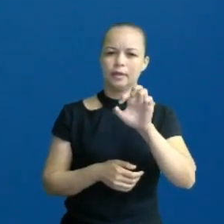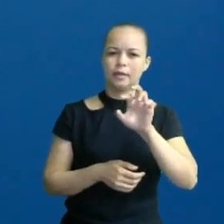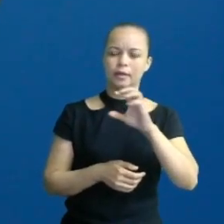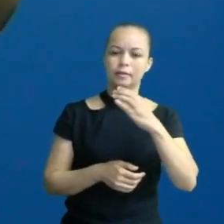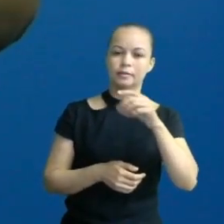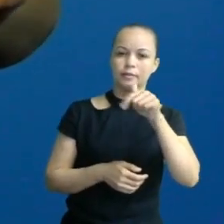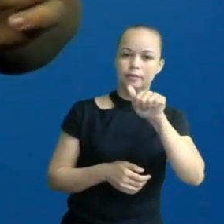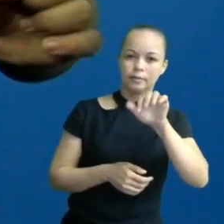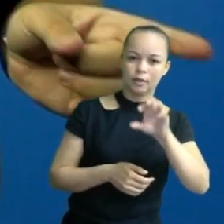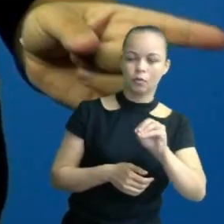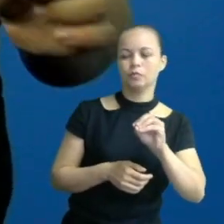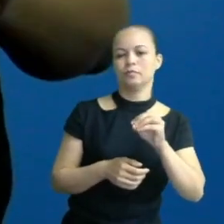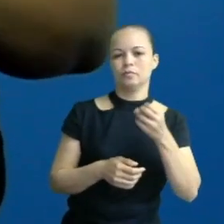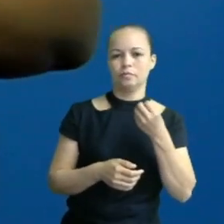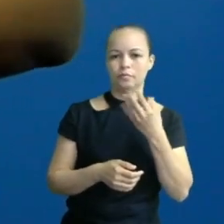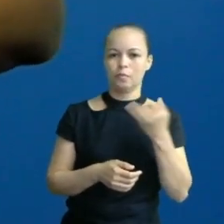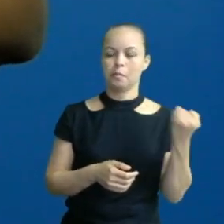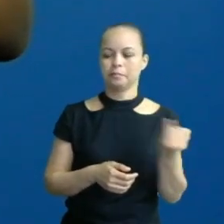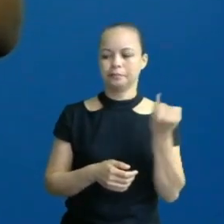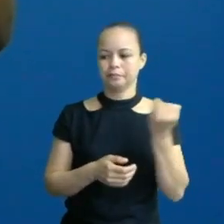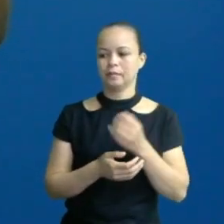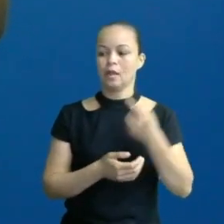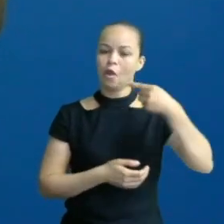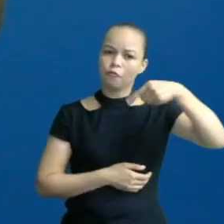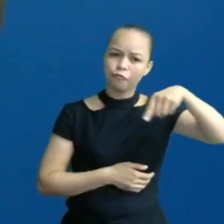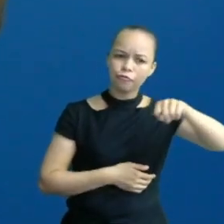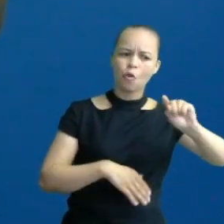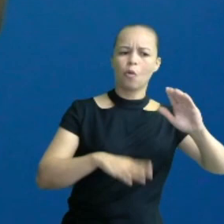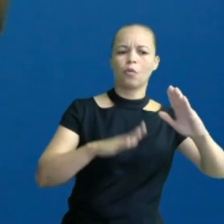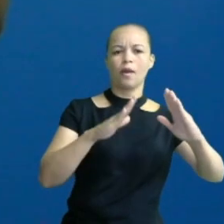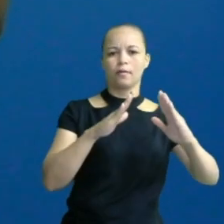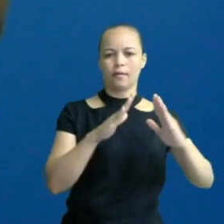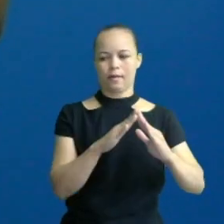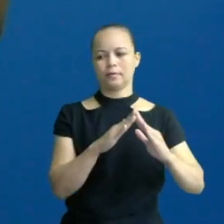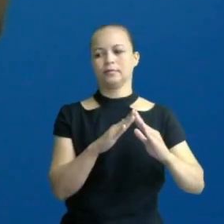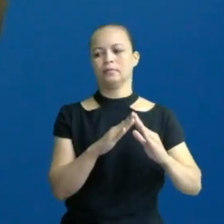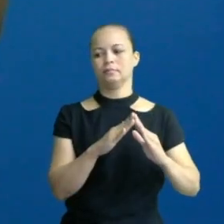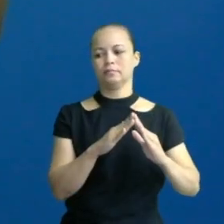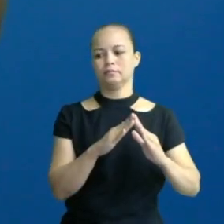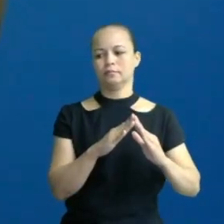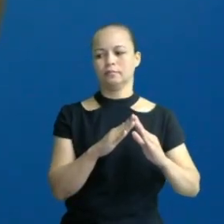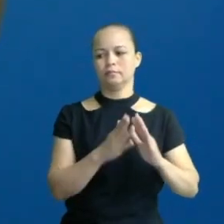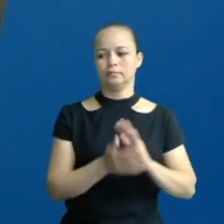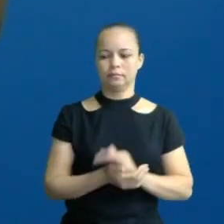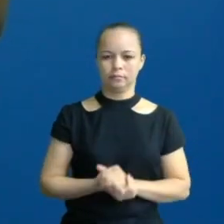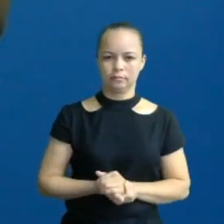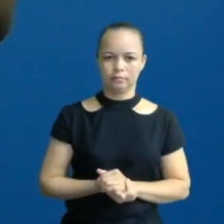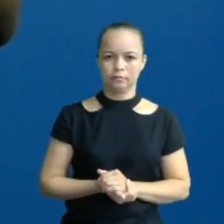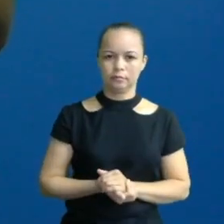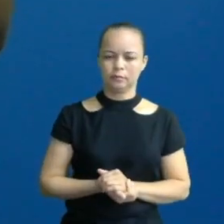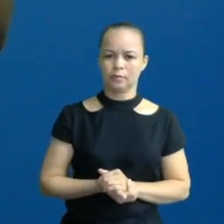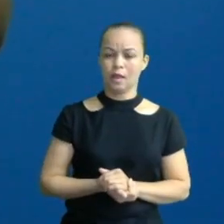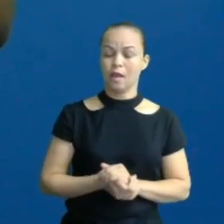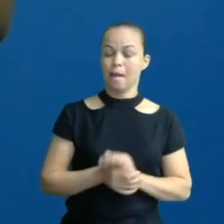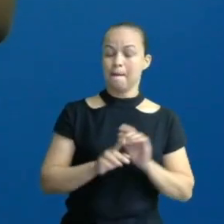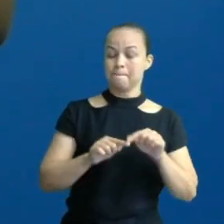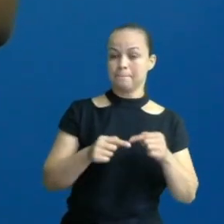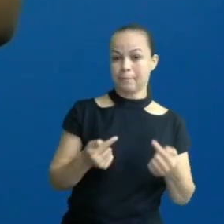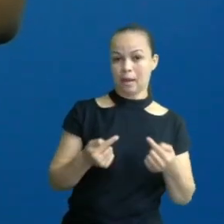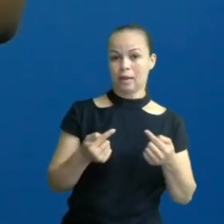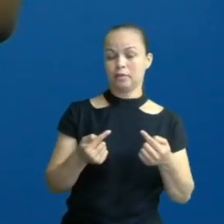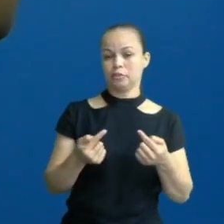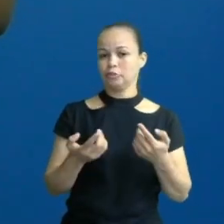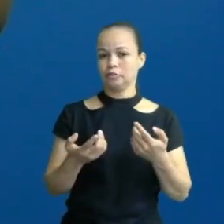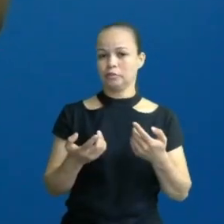portuguesa. Vou à casa, né? Aí a gente não utiliza casa, né? Mas, se